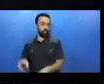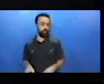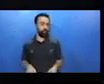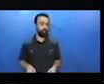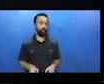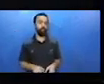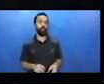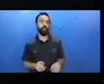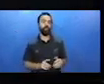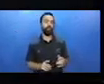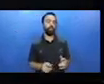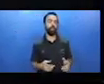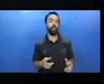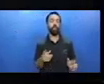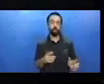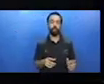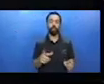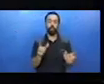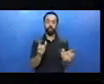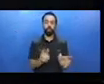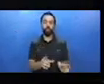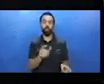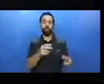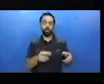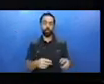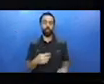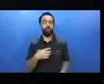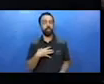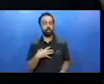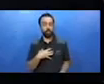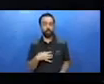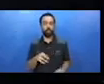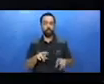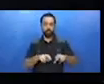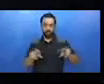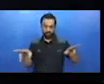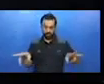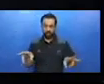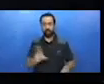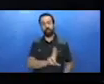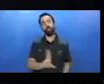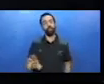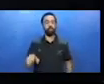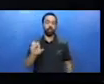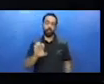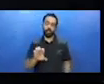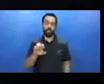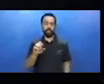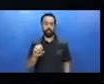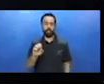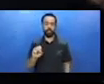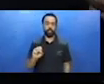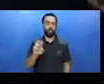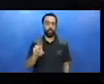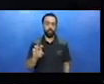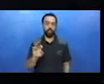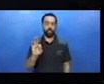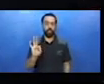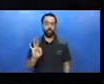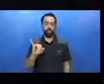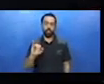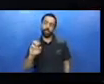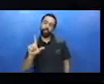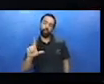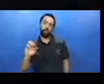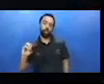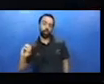nadar. Então, cada estilo ele tem um jeito característico do nadar e esse jeito ele tem que ser respeitado do início até o final da